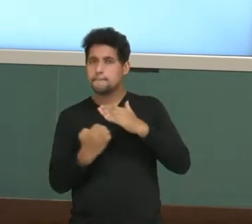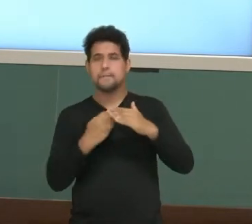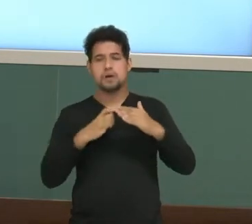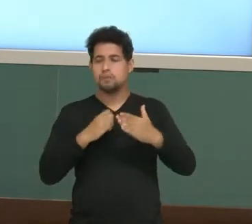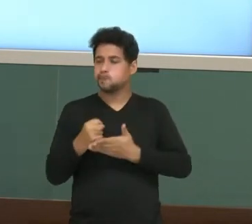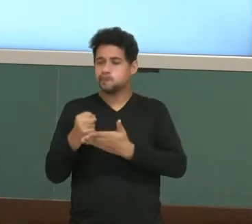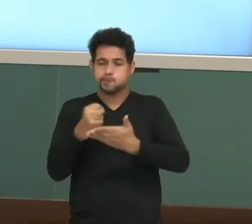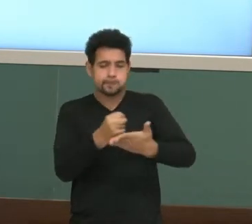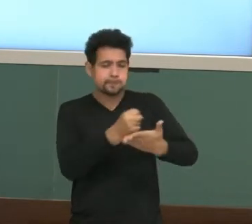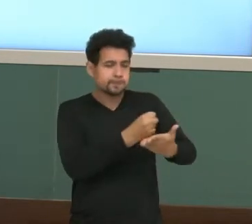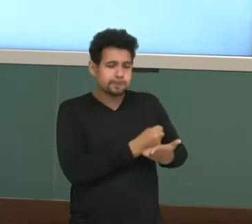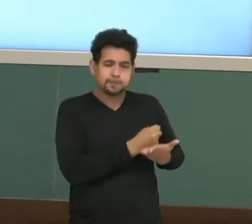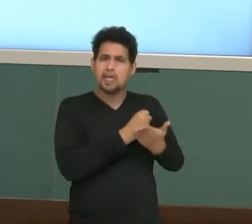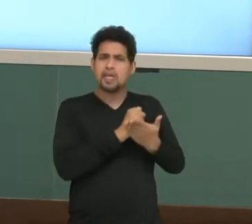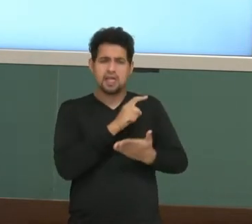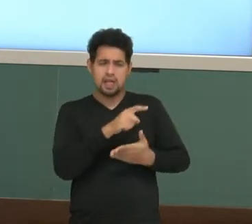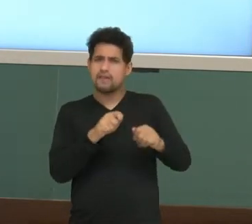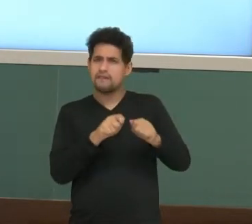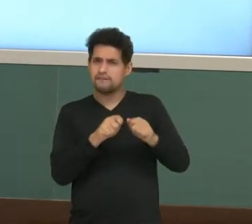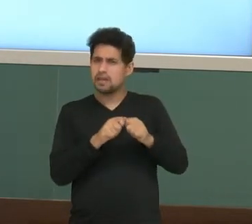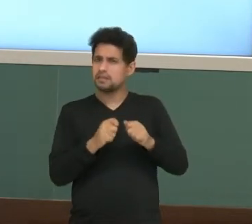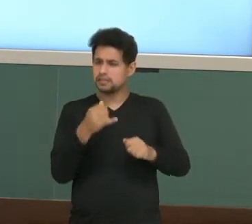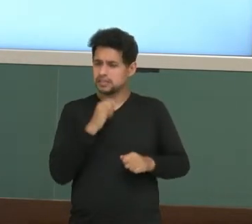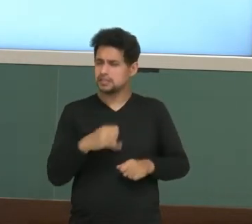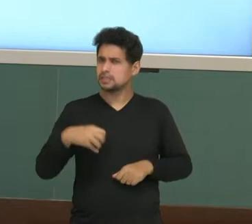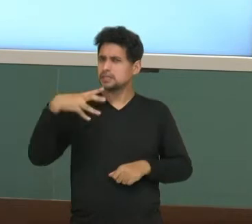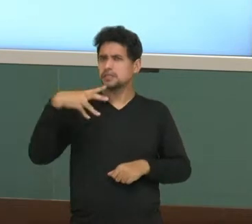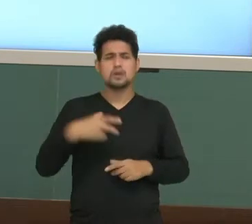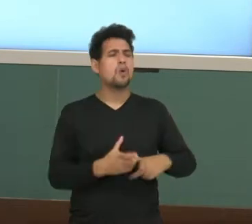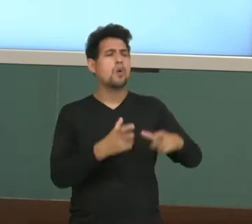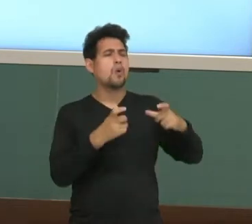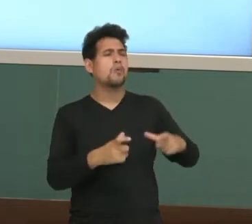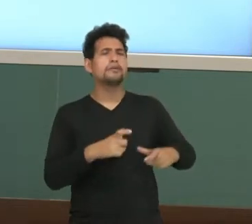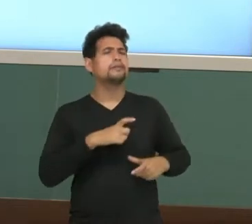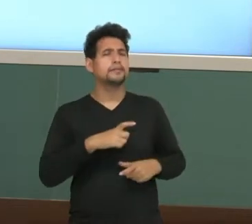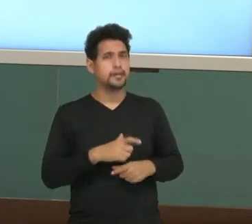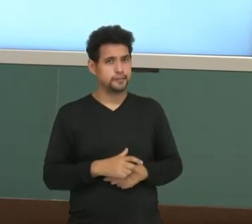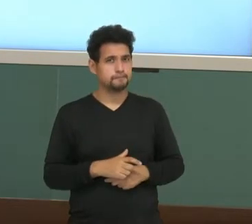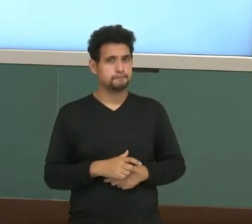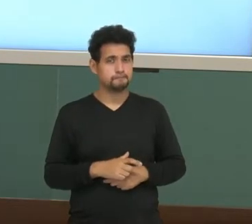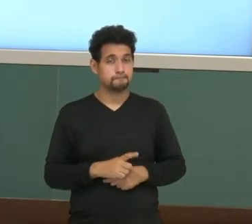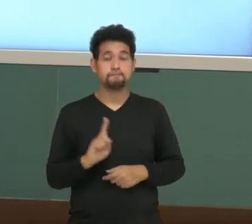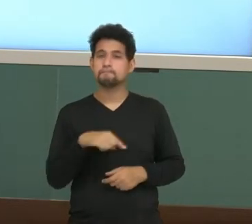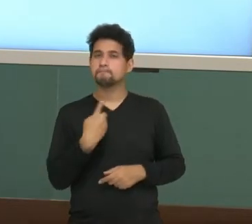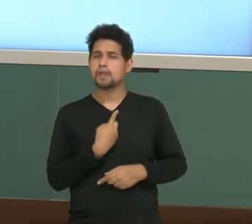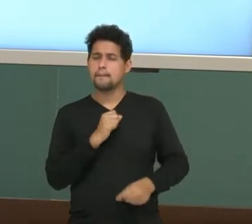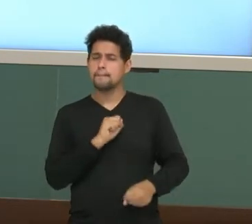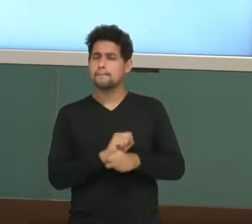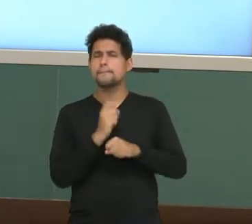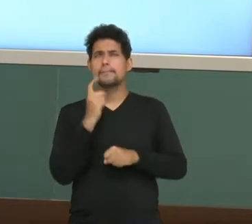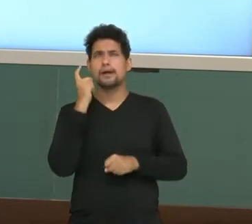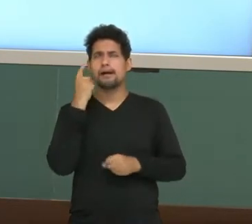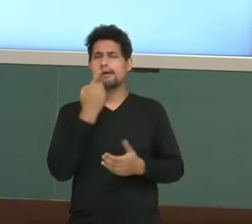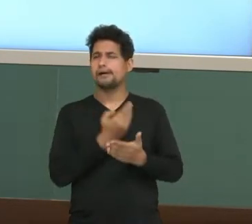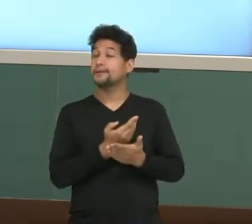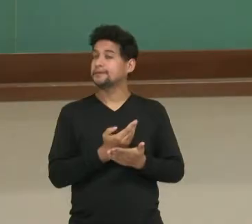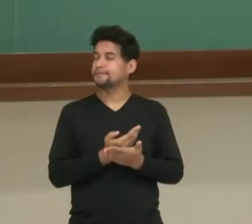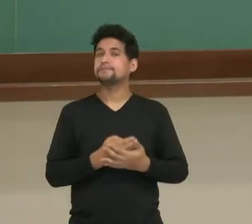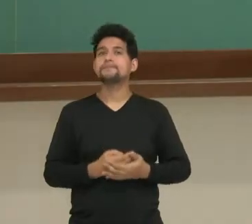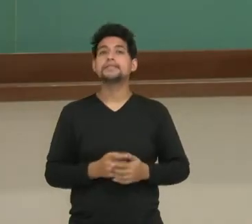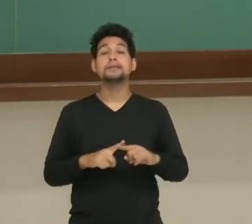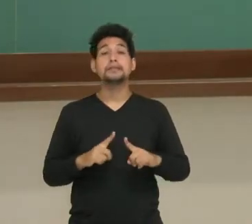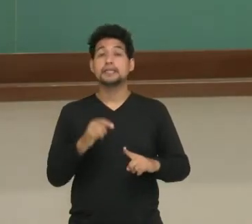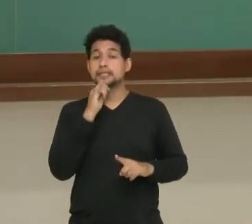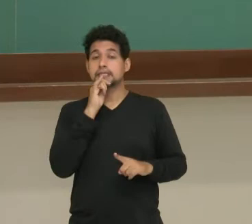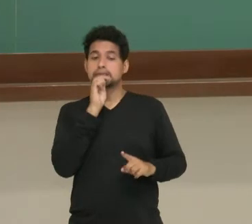que você esteja é ela que produz essa energia? Da onde que vem? E é isso que a gente vai refletir aqui na nossa aula. E para que